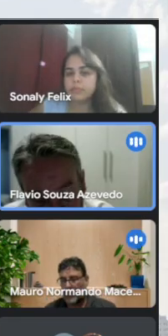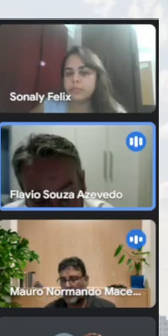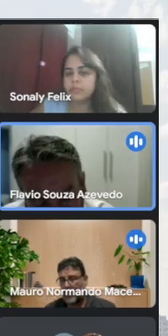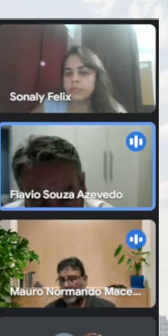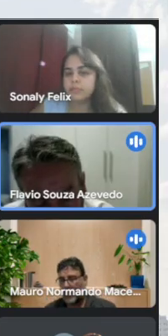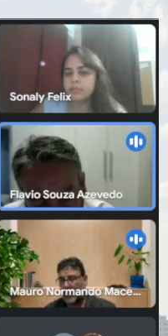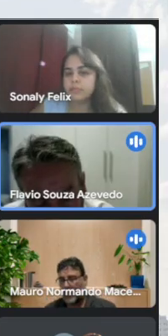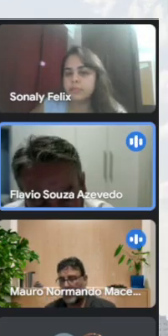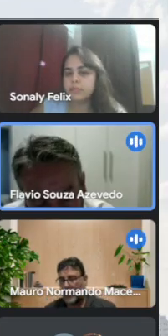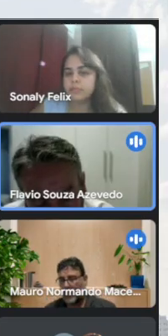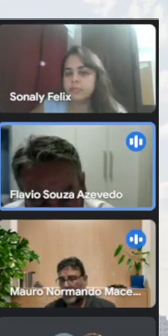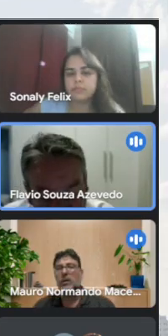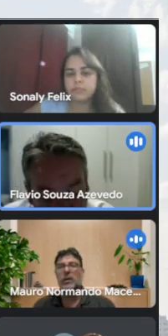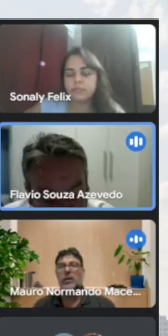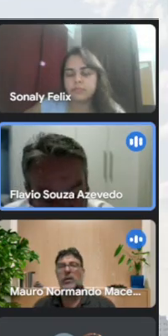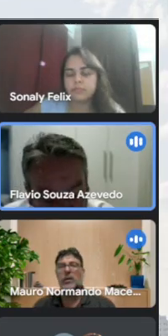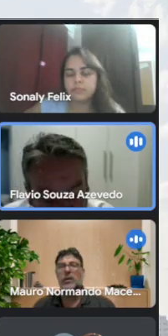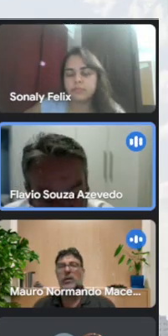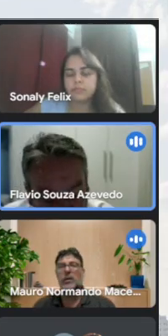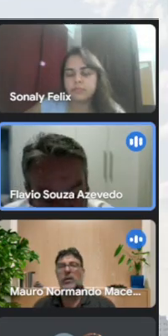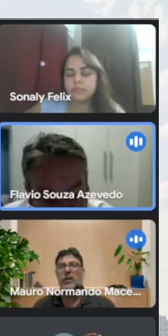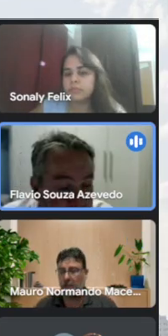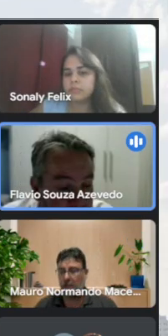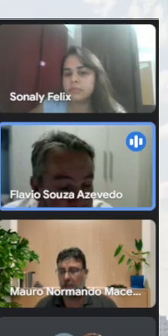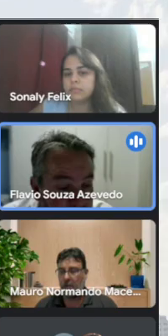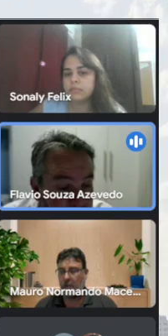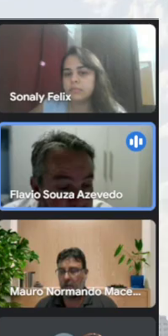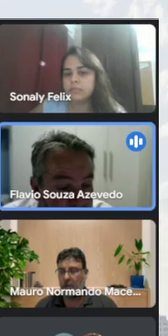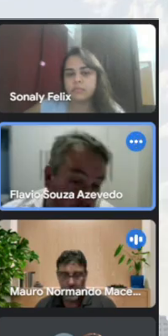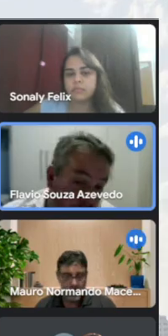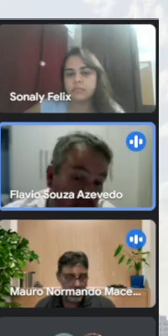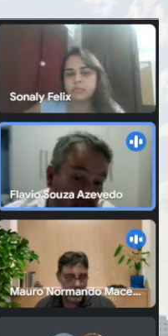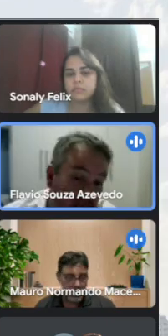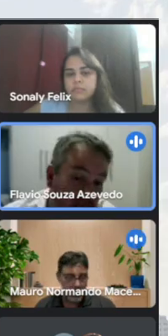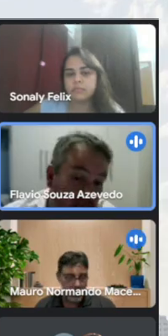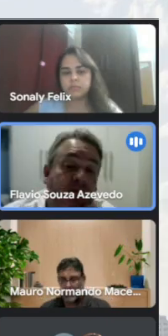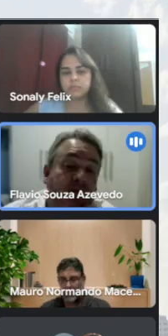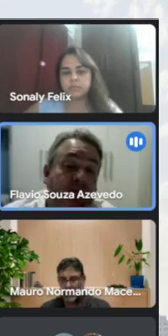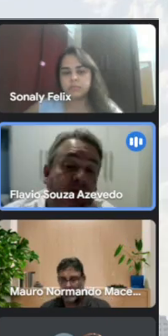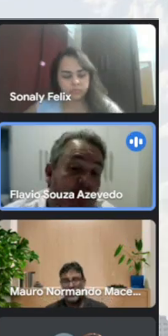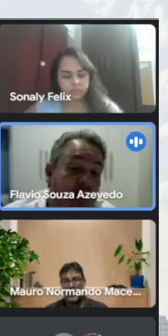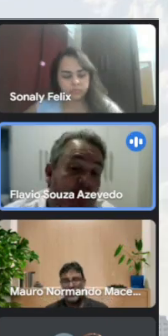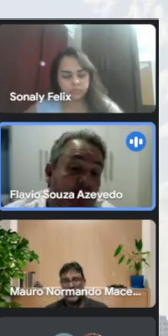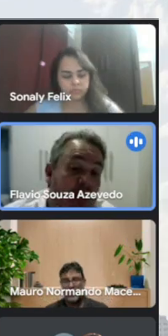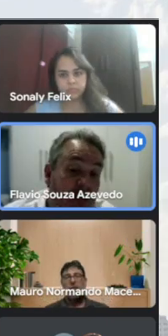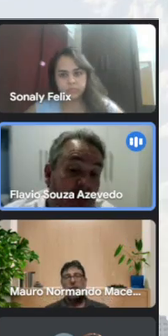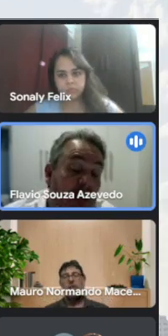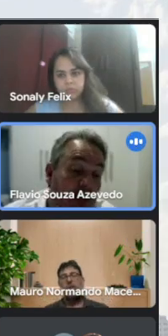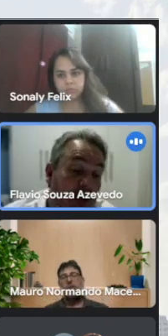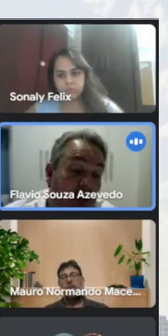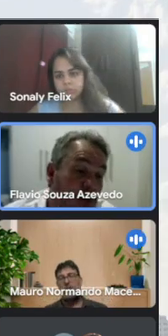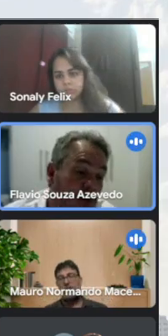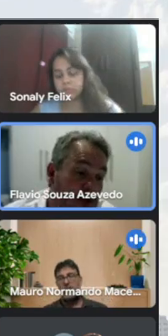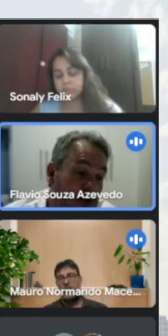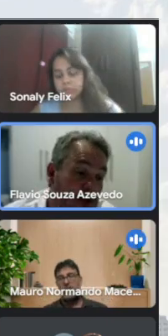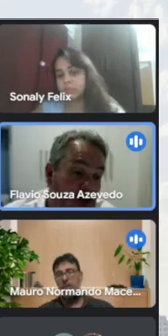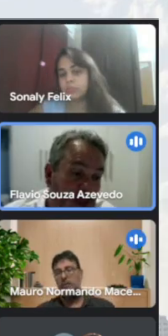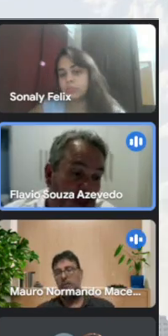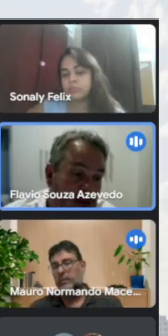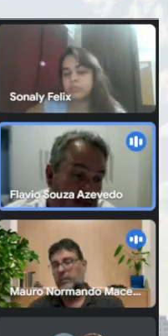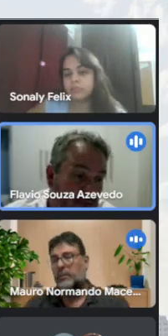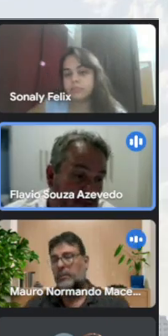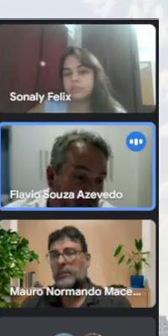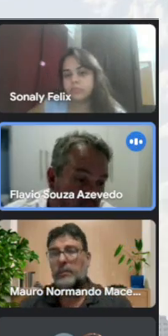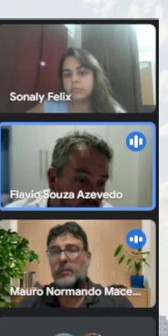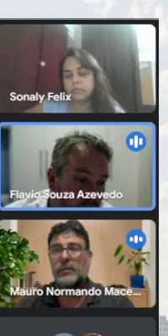o sistema de baixos custos, assim, pequenos sistemas, com certeza. Quando eu estava lendo sobre isso aí, na Inglaterra tem muita coisa. Eles